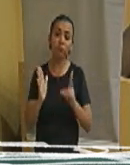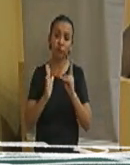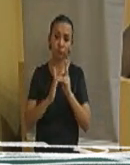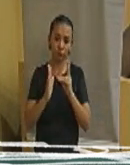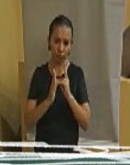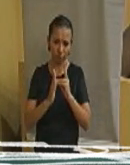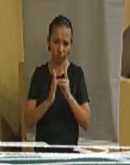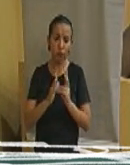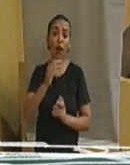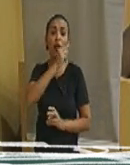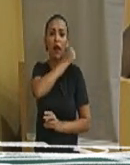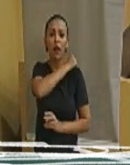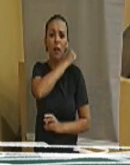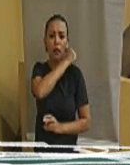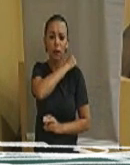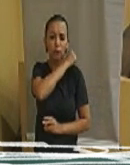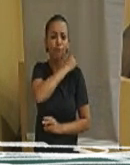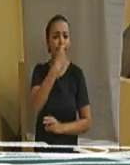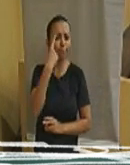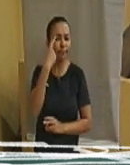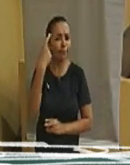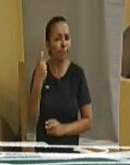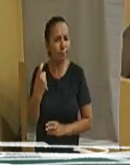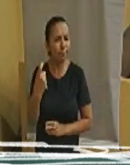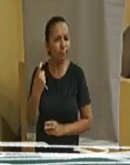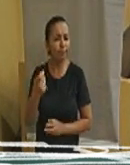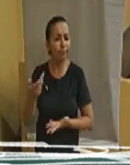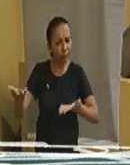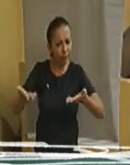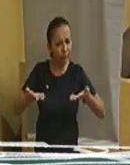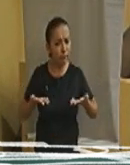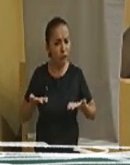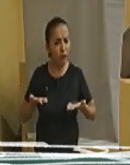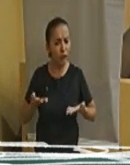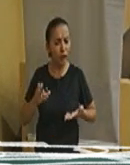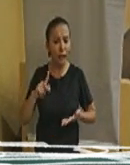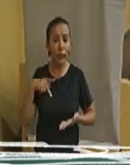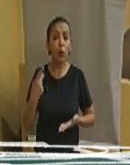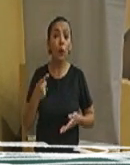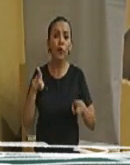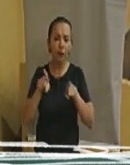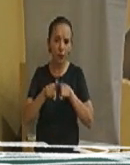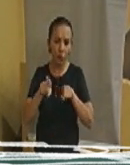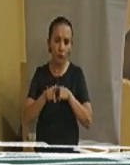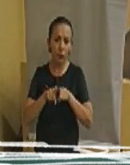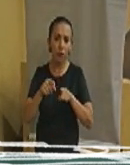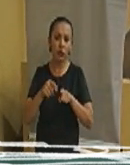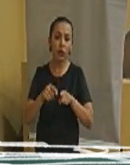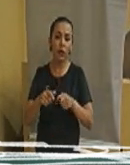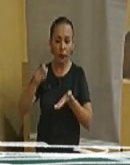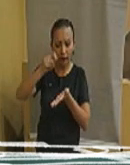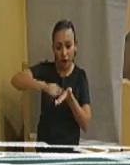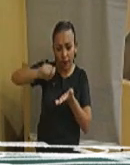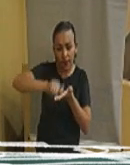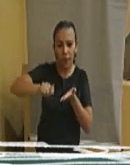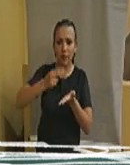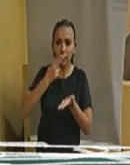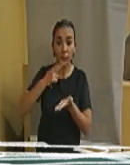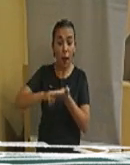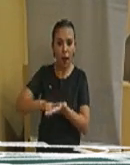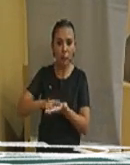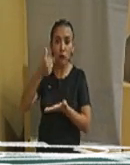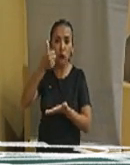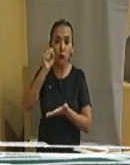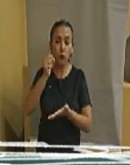fizeram um movimento muito interessante para nos receber. E recebemos uma carta com 18 itens